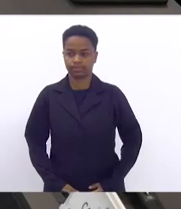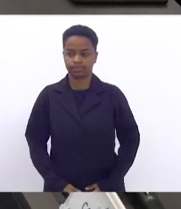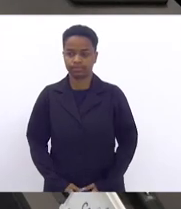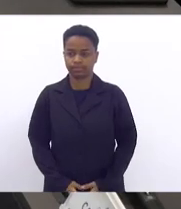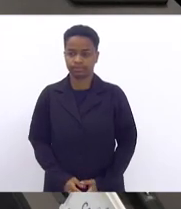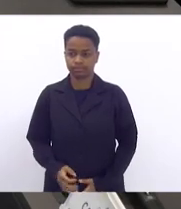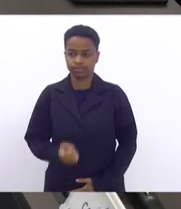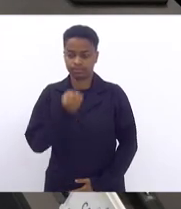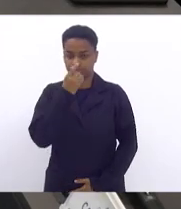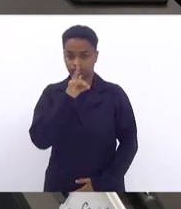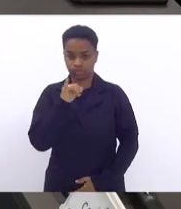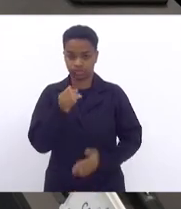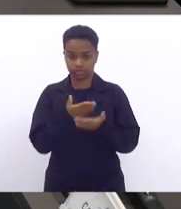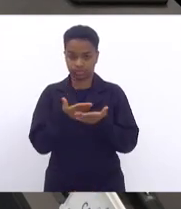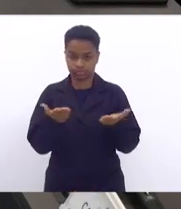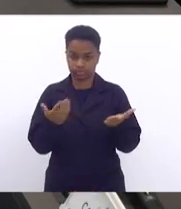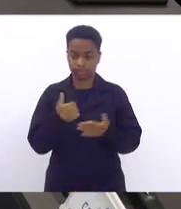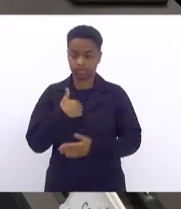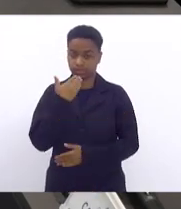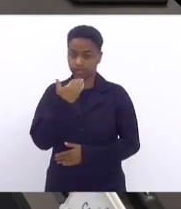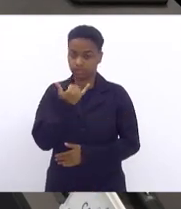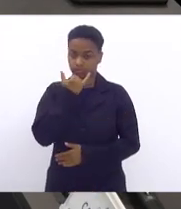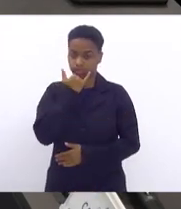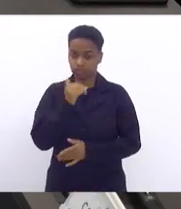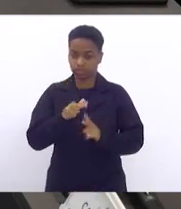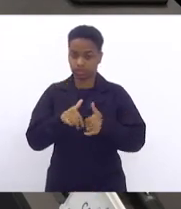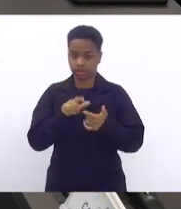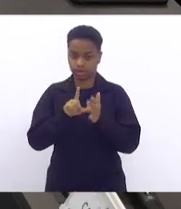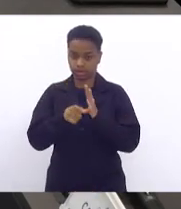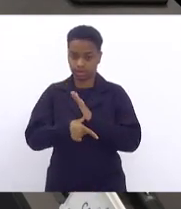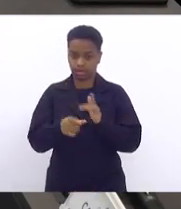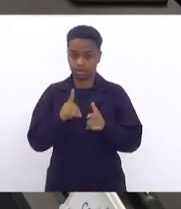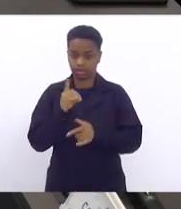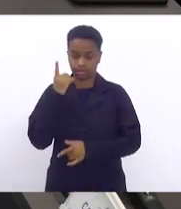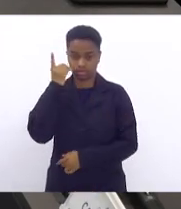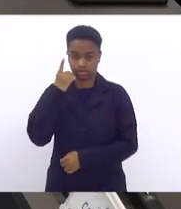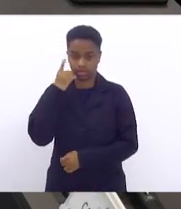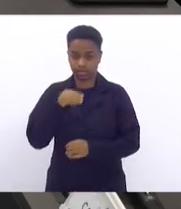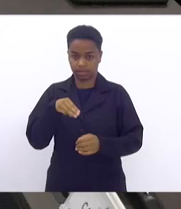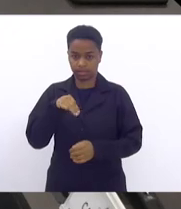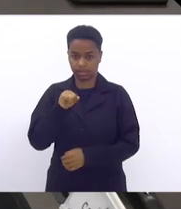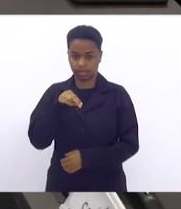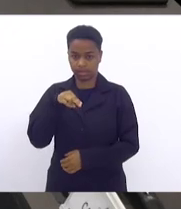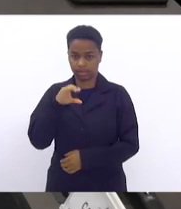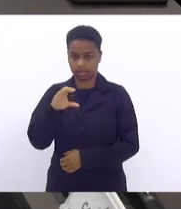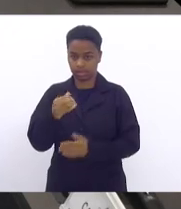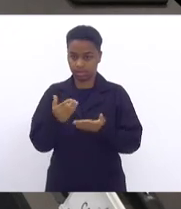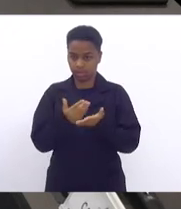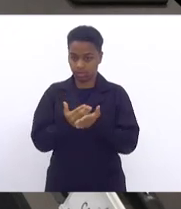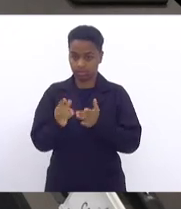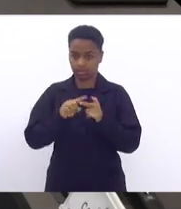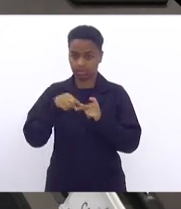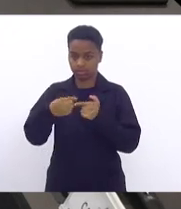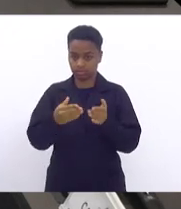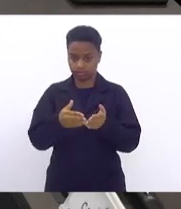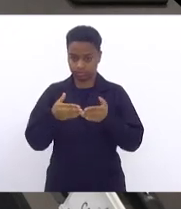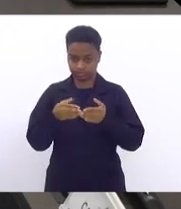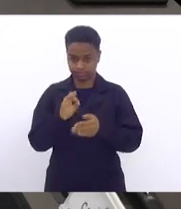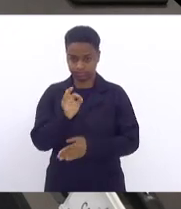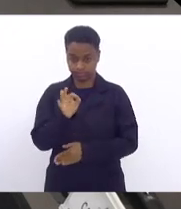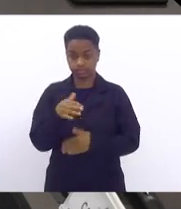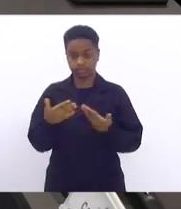Bom dia a todos. Pedindo desculpas aqui pelo atraso, o deputado Mink suspendeu, abriu a sessão e suspendeu, não é isso, deputado Mink? Então a sessão